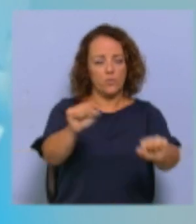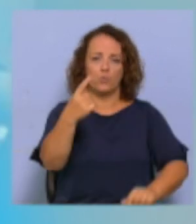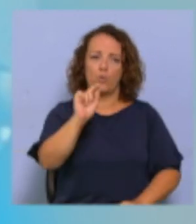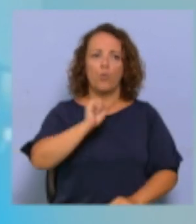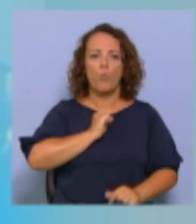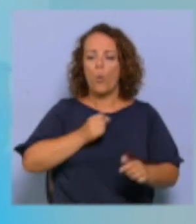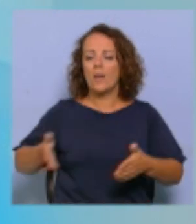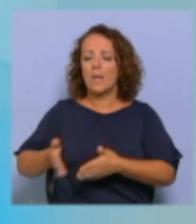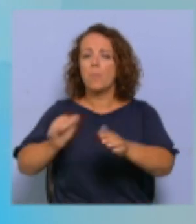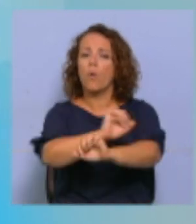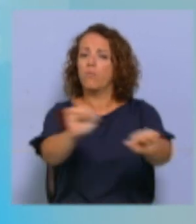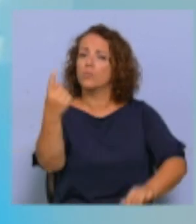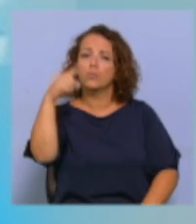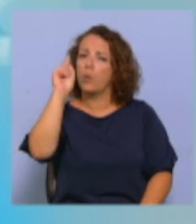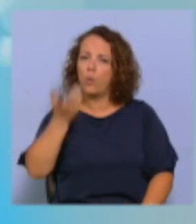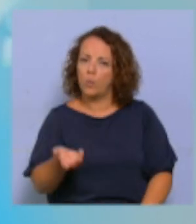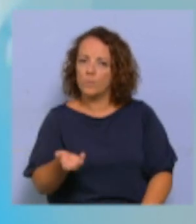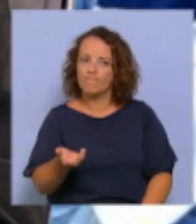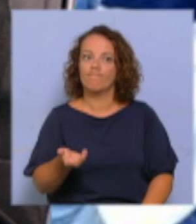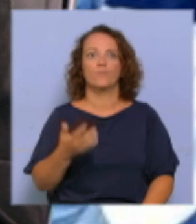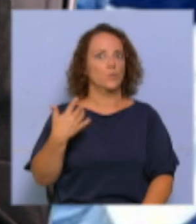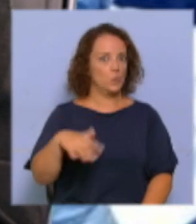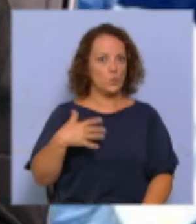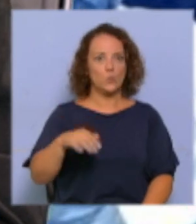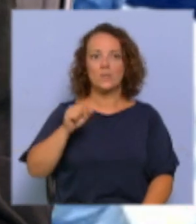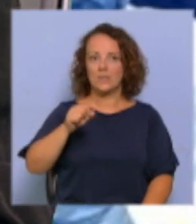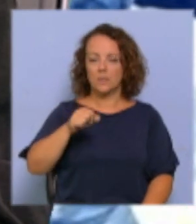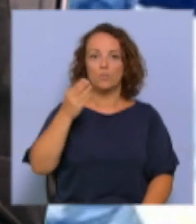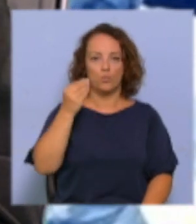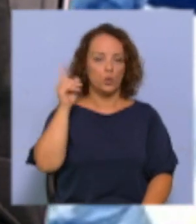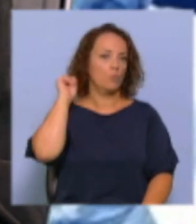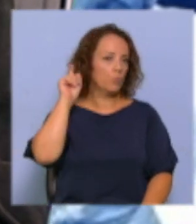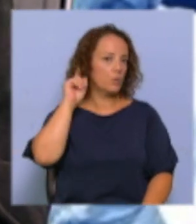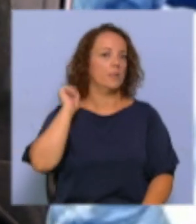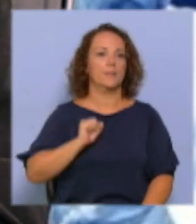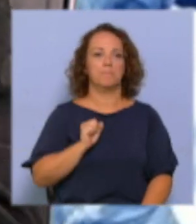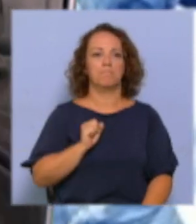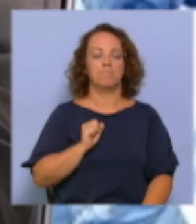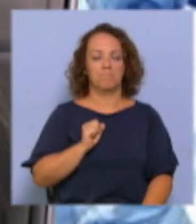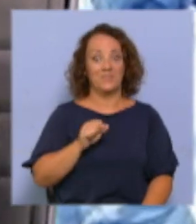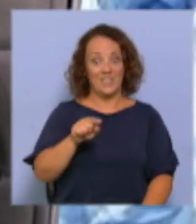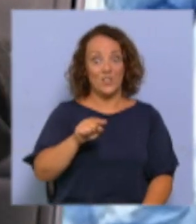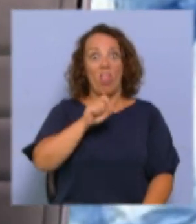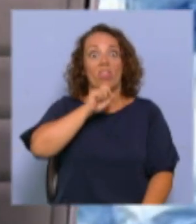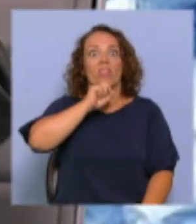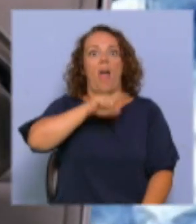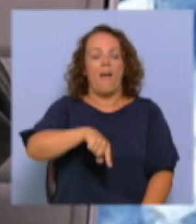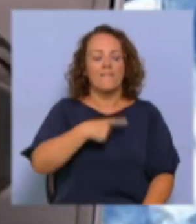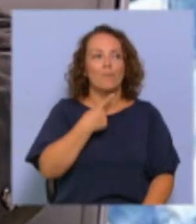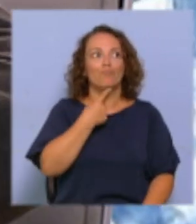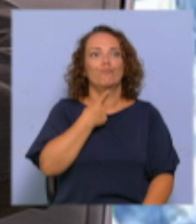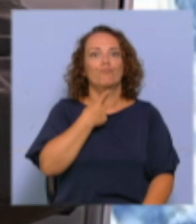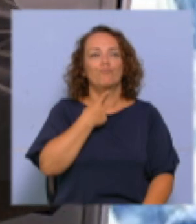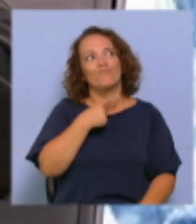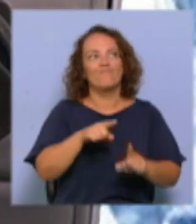são os vossos. É exatamente uma coisa muito importante. E isto aqui dava para enfim,